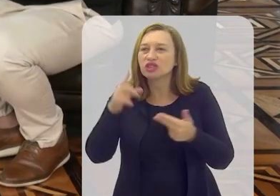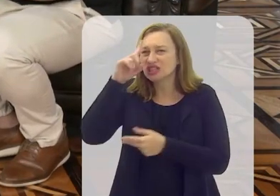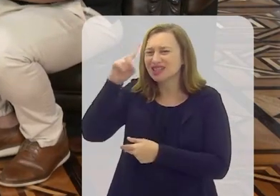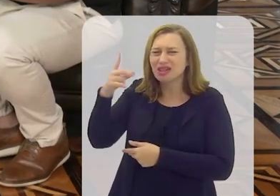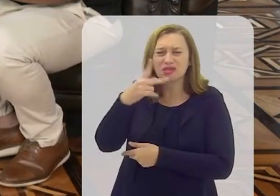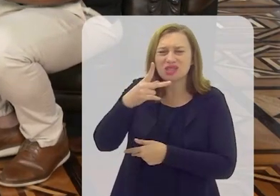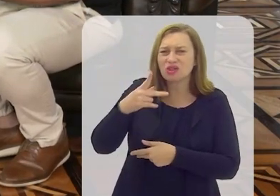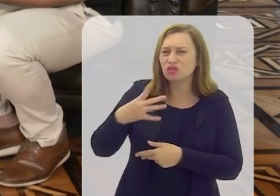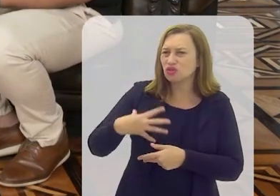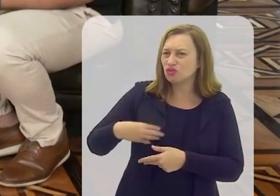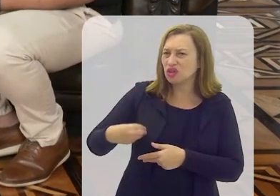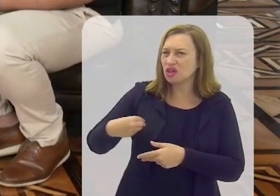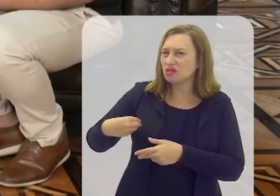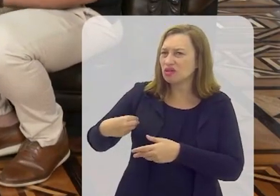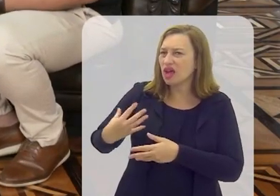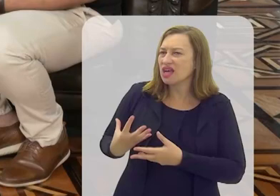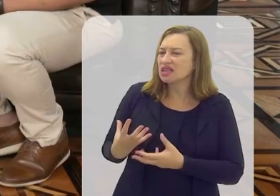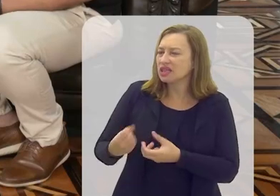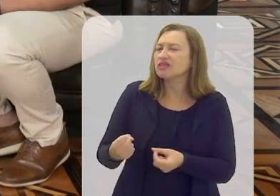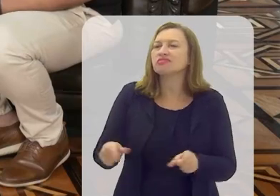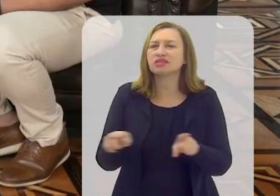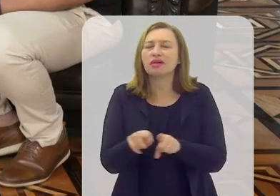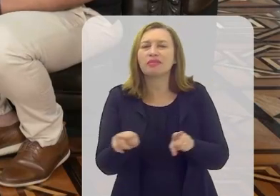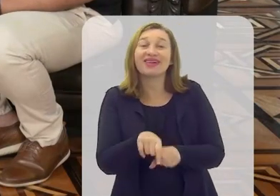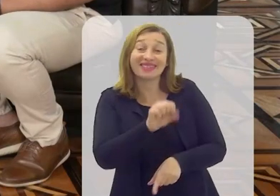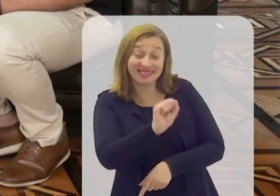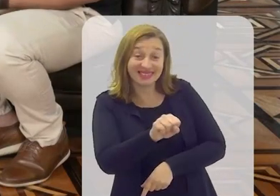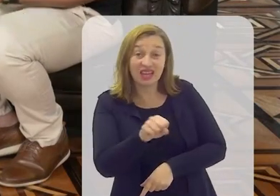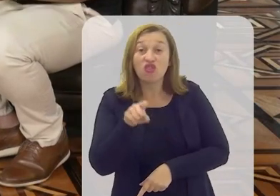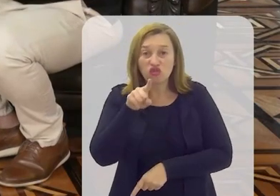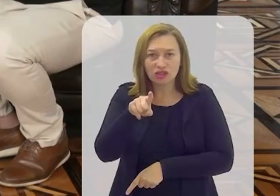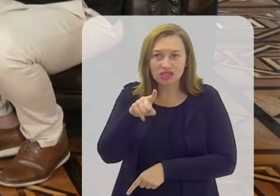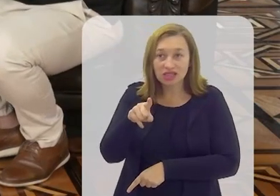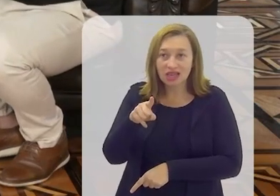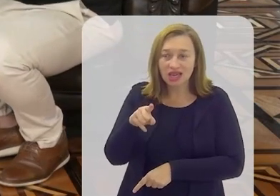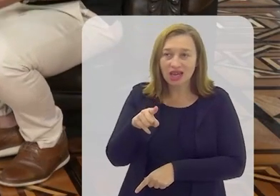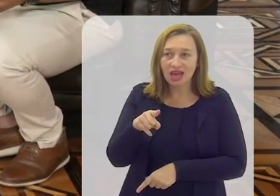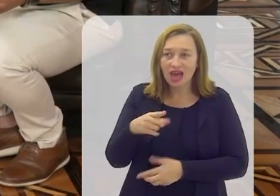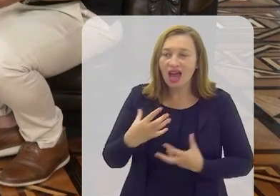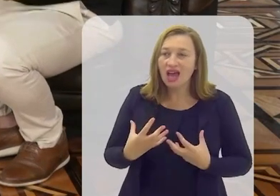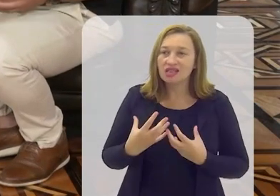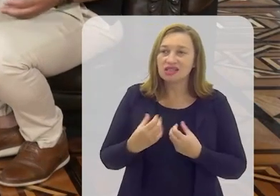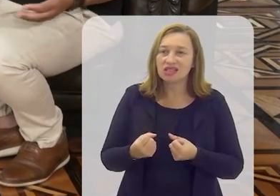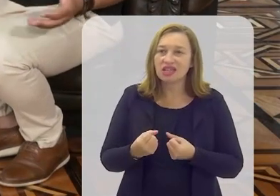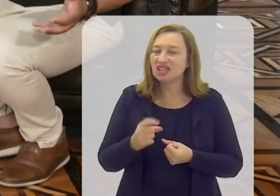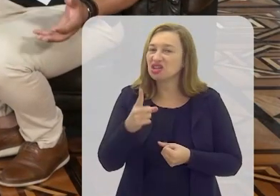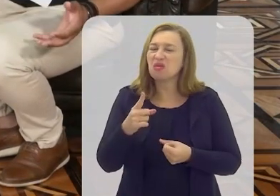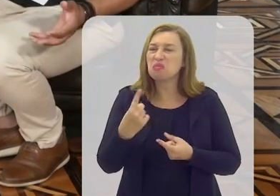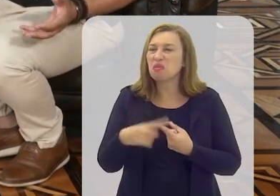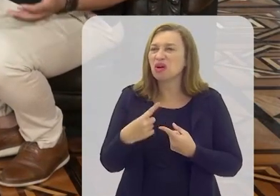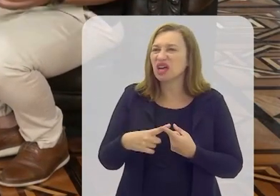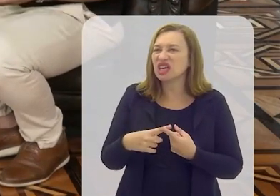Deus, que os seus filhos acabam abraçando também isso, né? Quer dizer, você se converte não